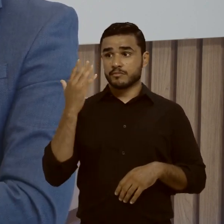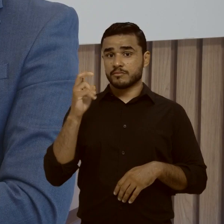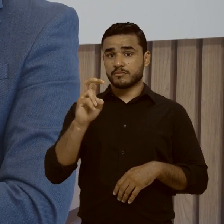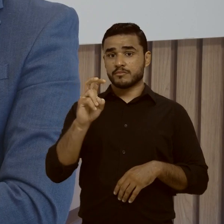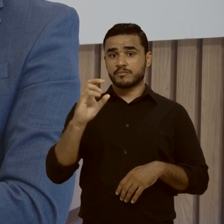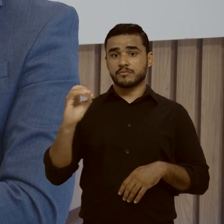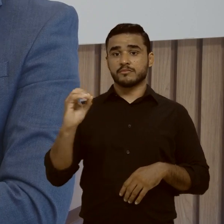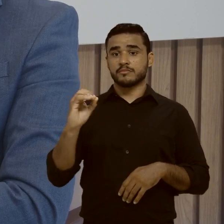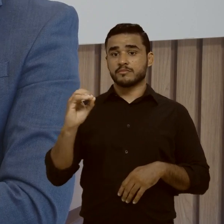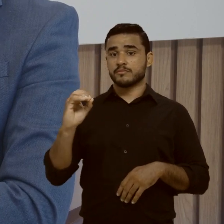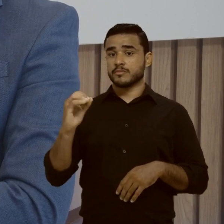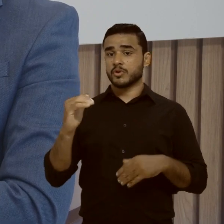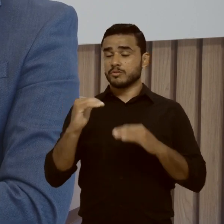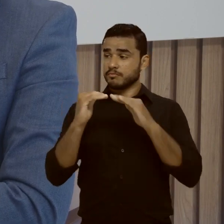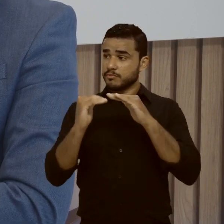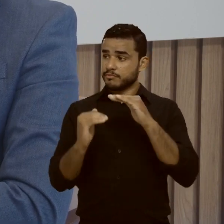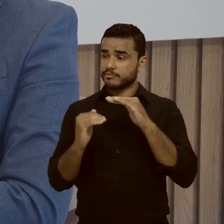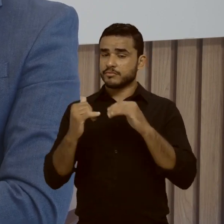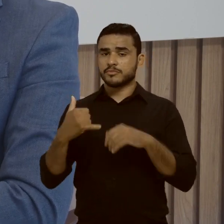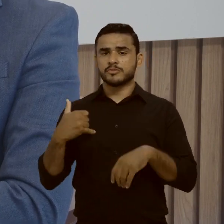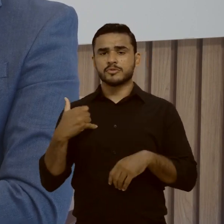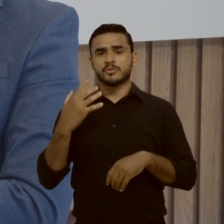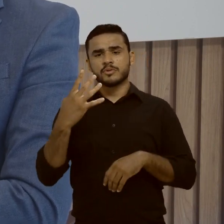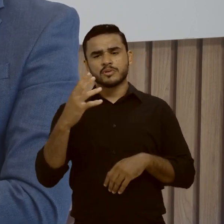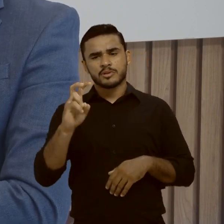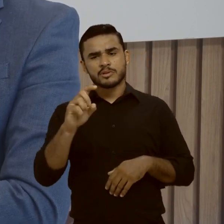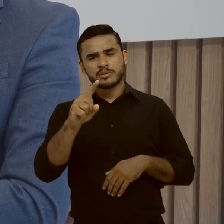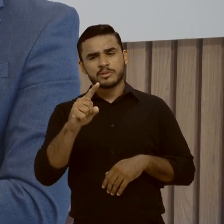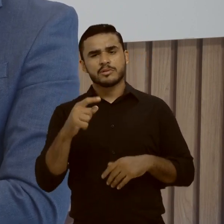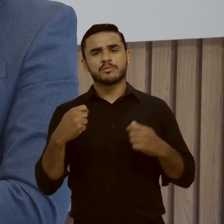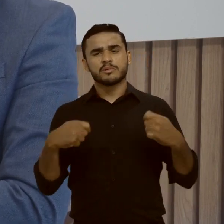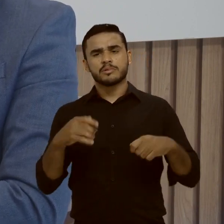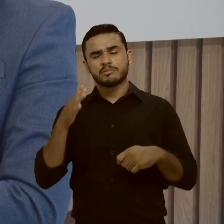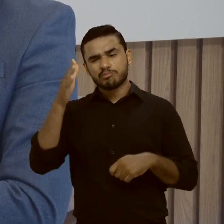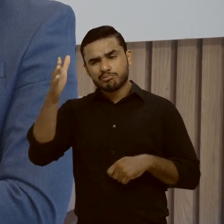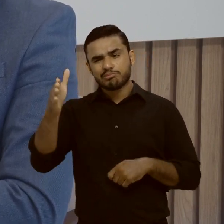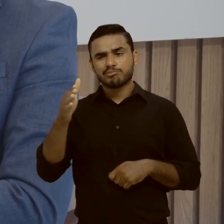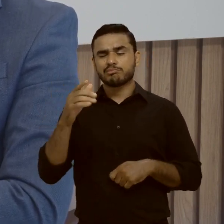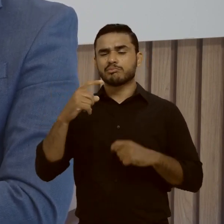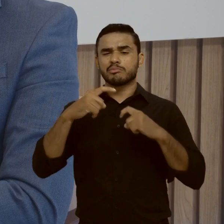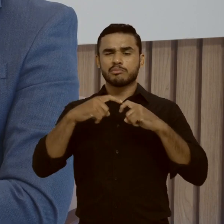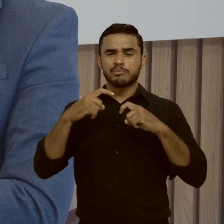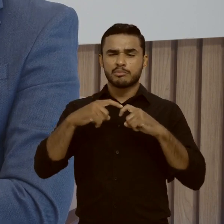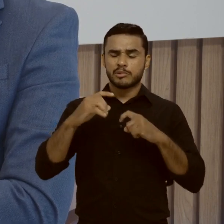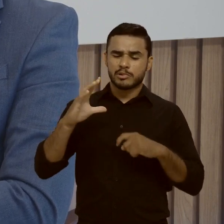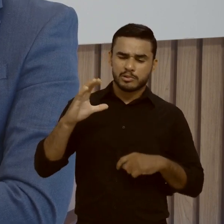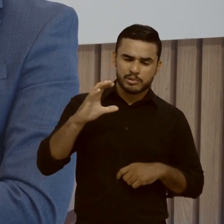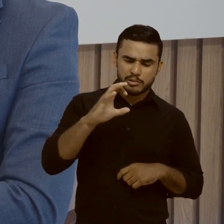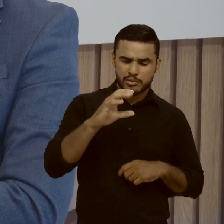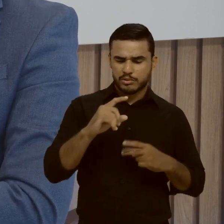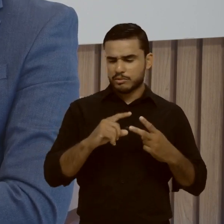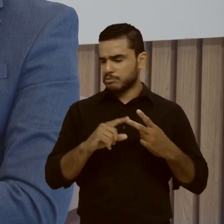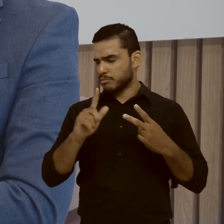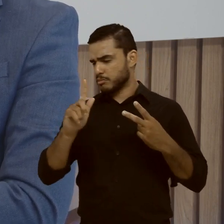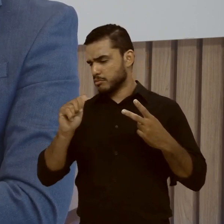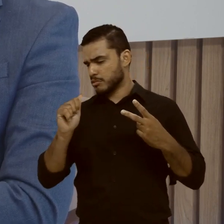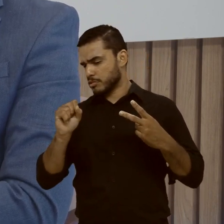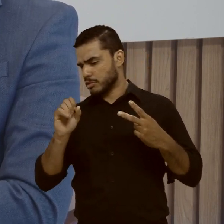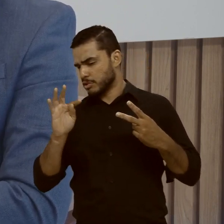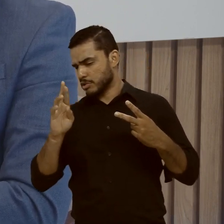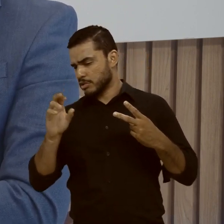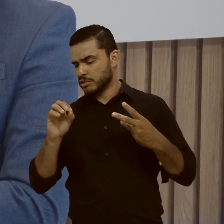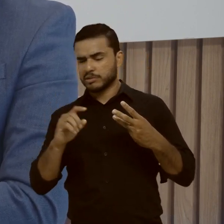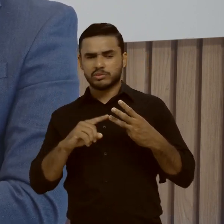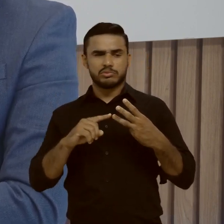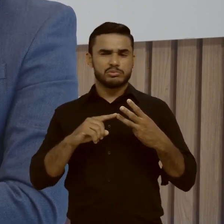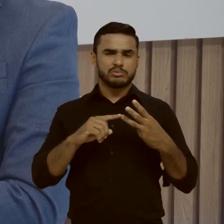um pouco mais. Procura teu médico, gastroenterologista, teu cirurgião oncológico, teu cirurgião do aparelho digestivo, né? E